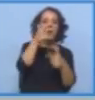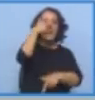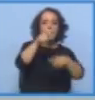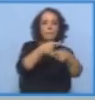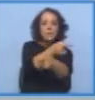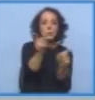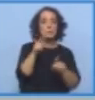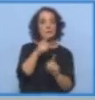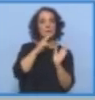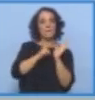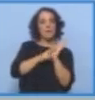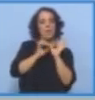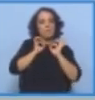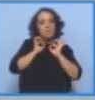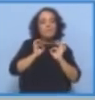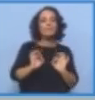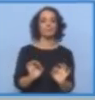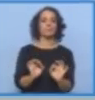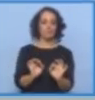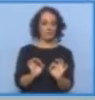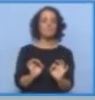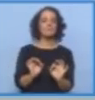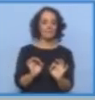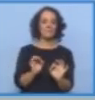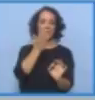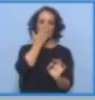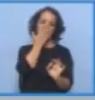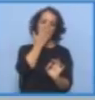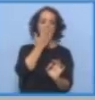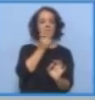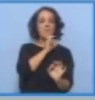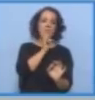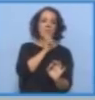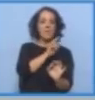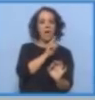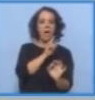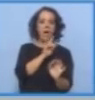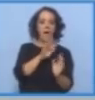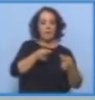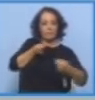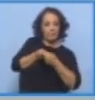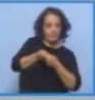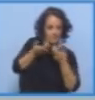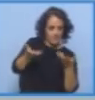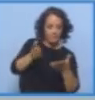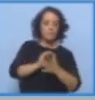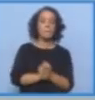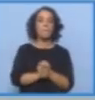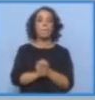razões próprias que permitem, que de alguma forma justificam e adequam isso. Portanto,